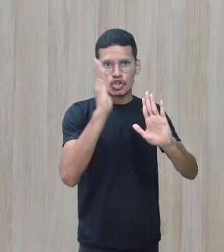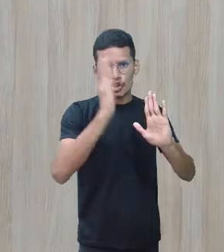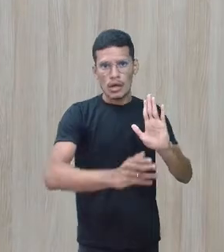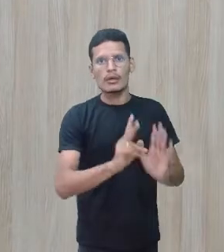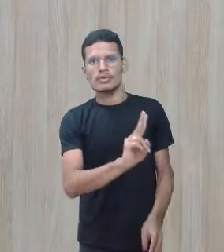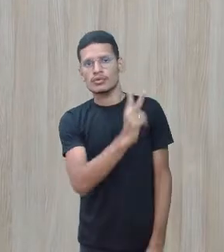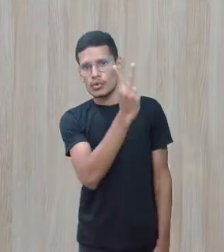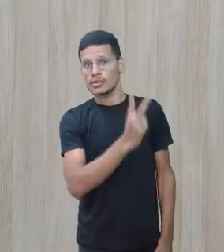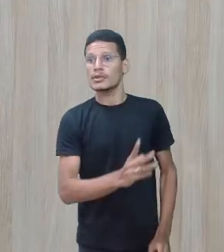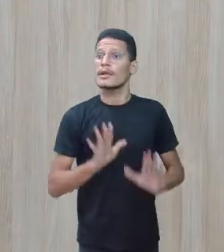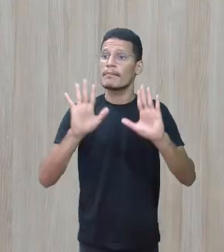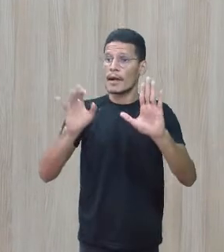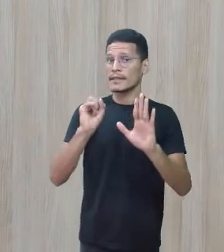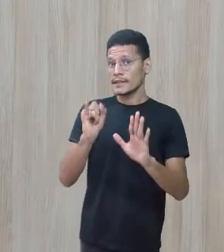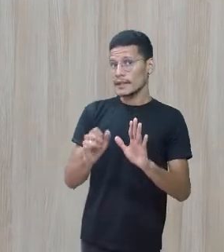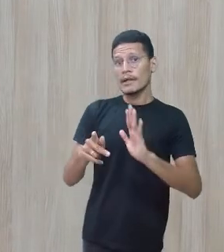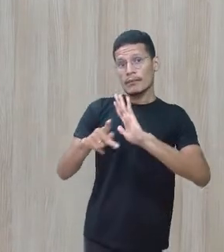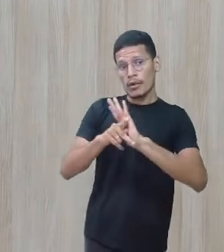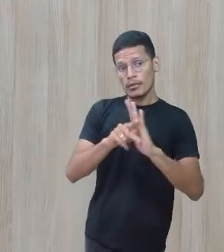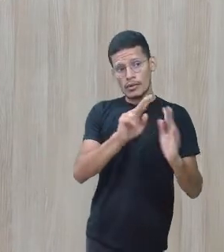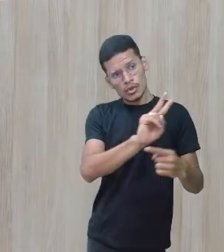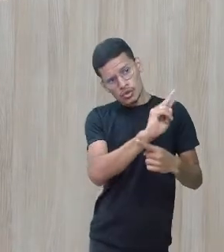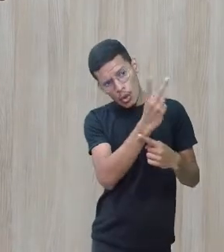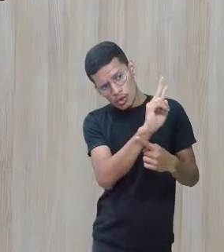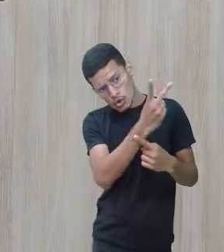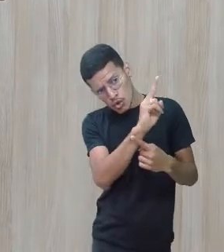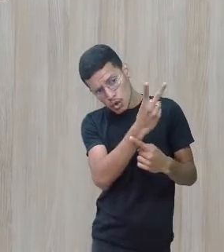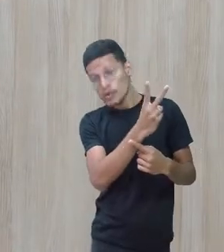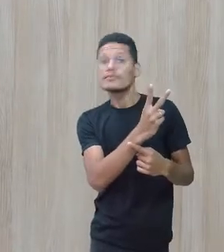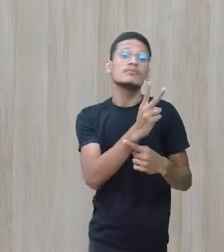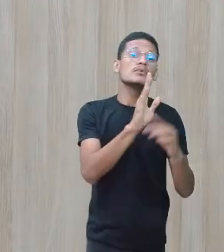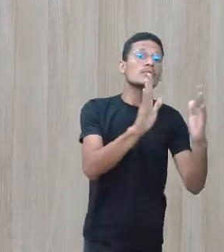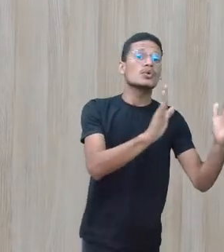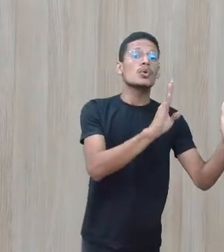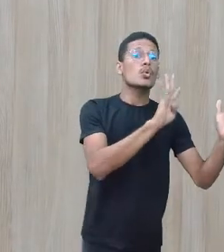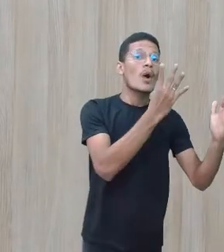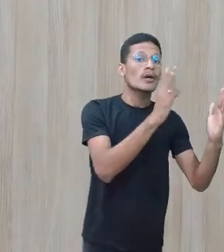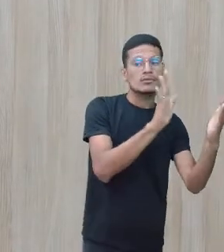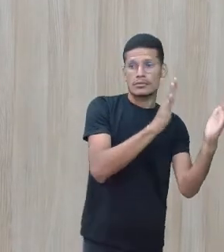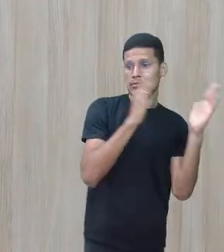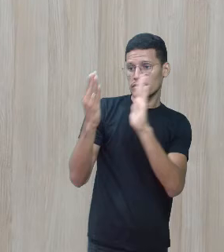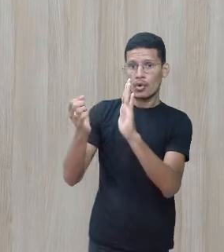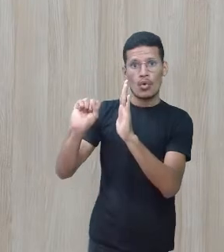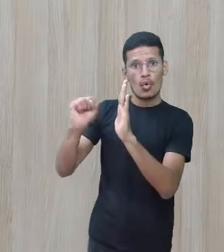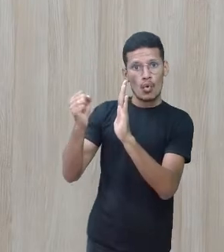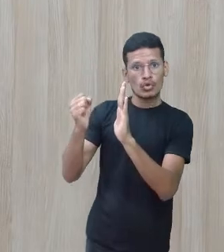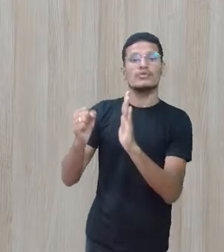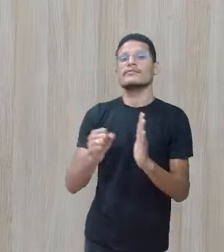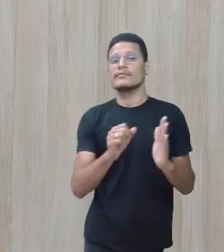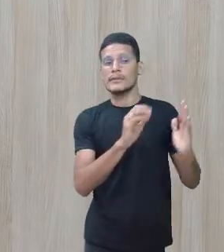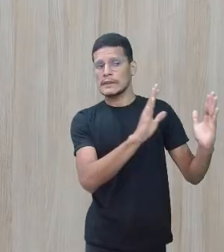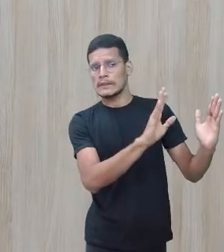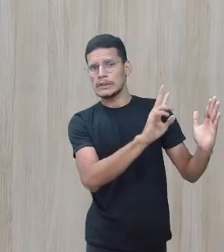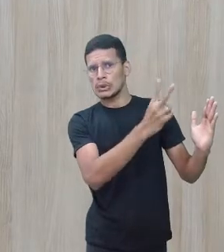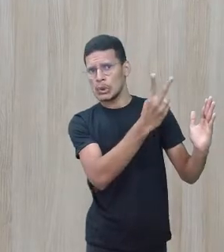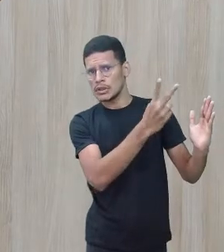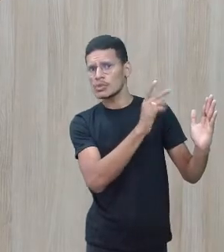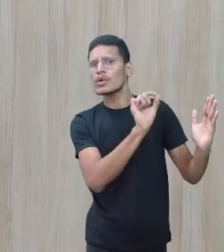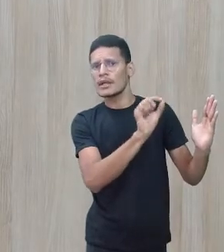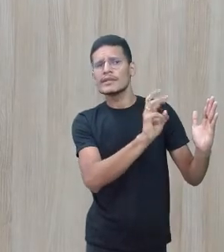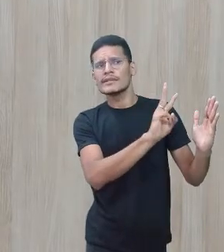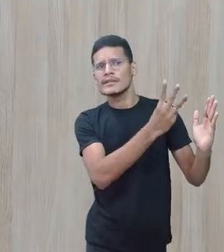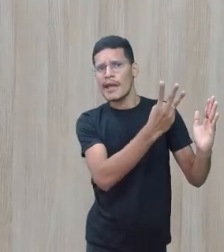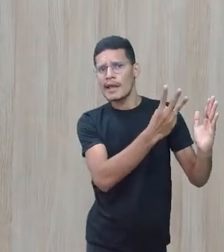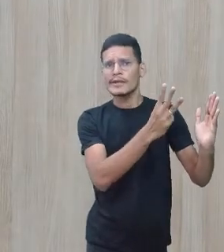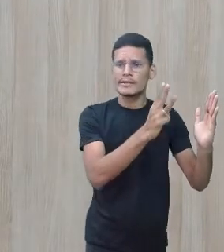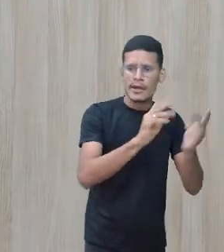2. Se cada um daquele vira 2, eu tenho 4 que vira 8. Se cada um daquele da base vira 2, eu tenho 3 que